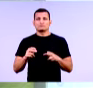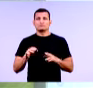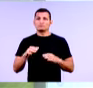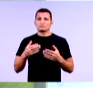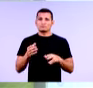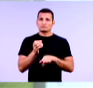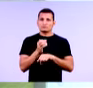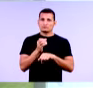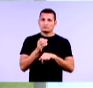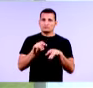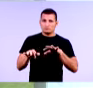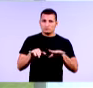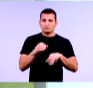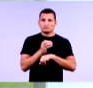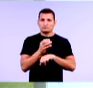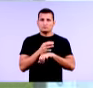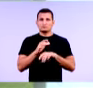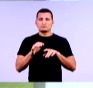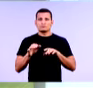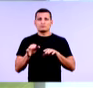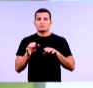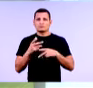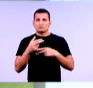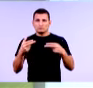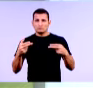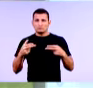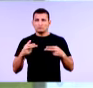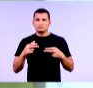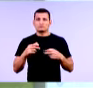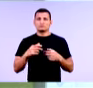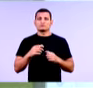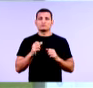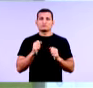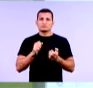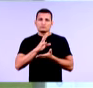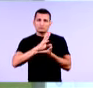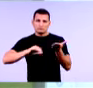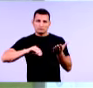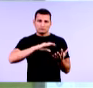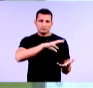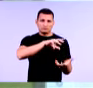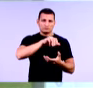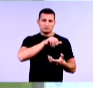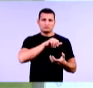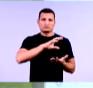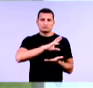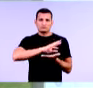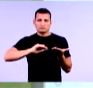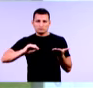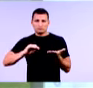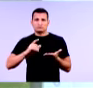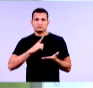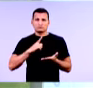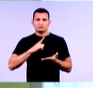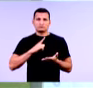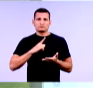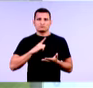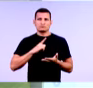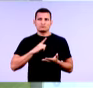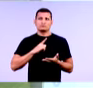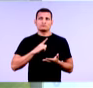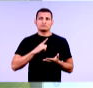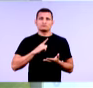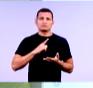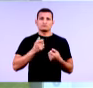objetos é que ele segue rigorosamente os preceitos do mundo real. Essa é a grande sacada, né? Então a gente não precisa